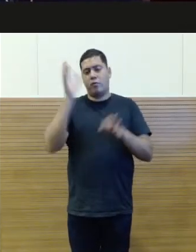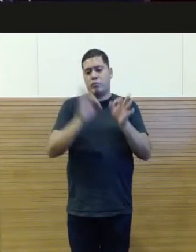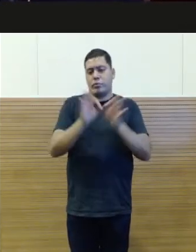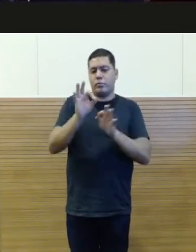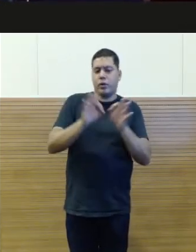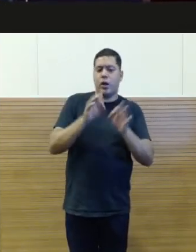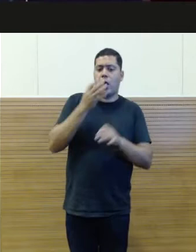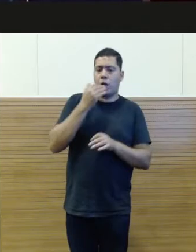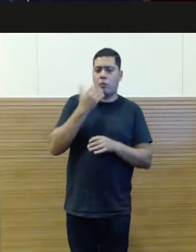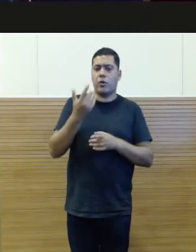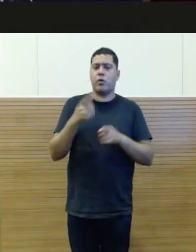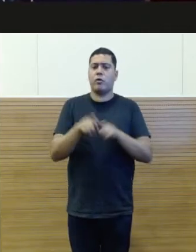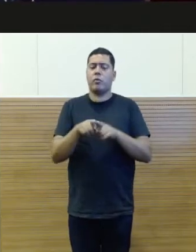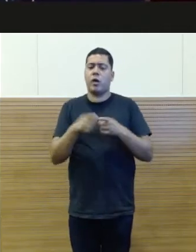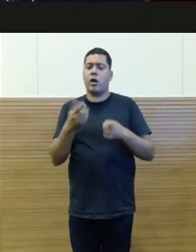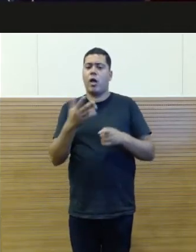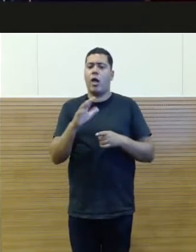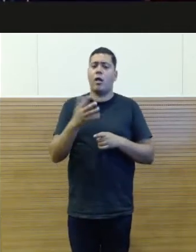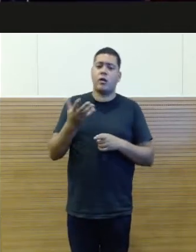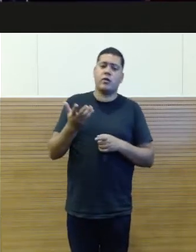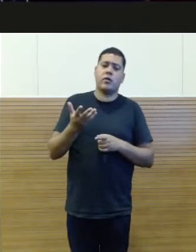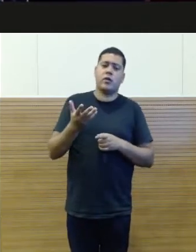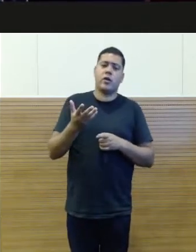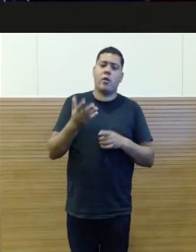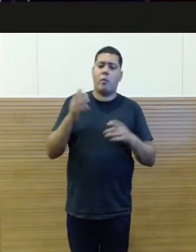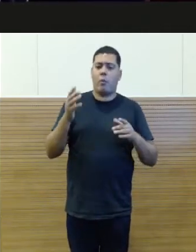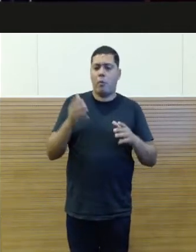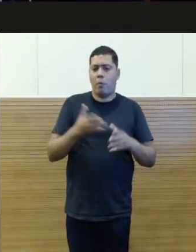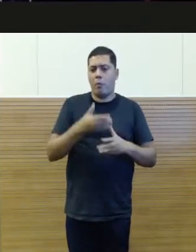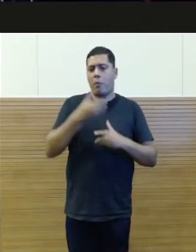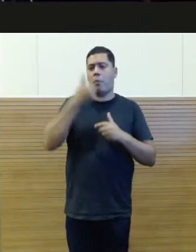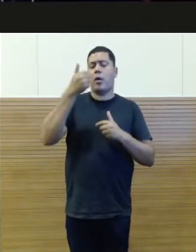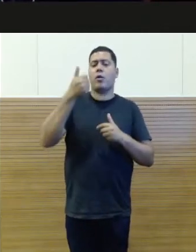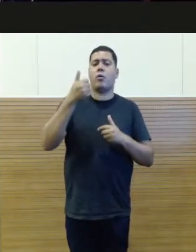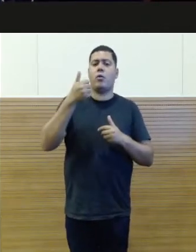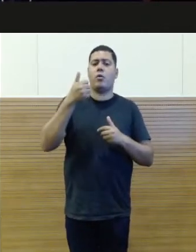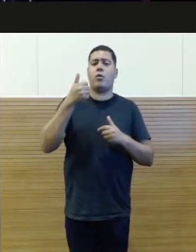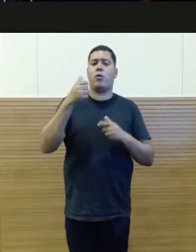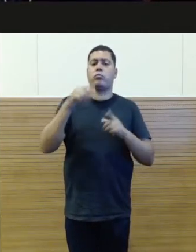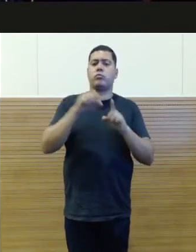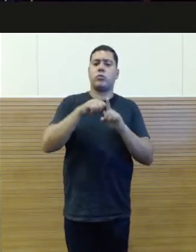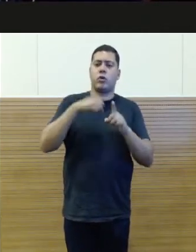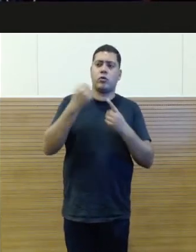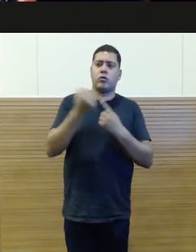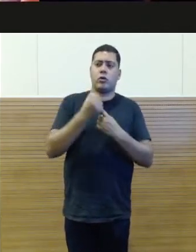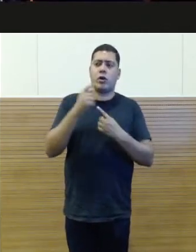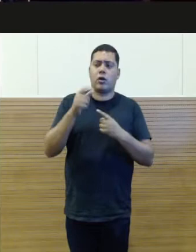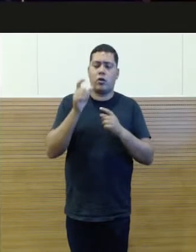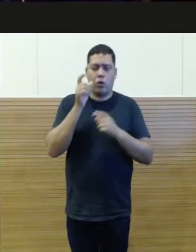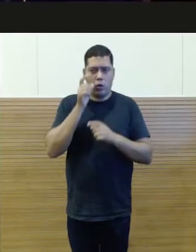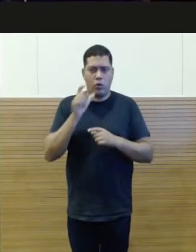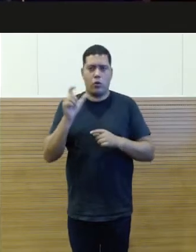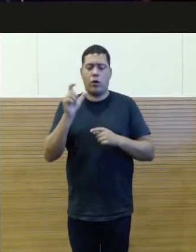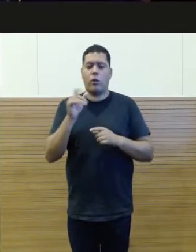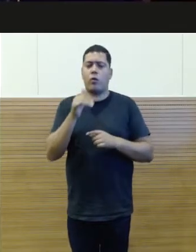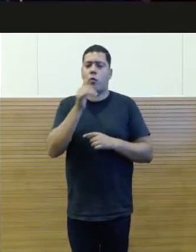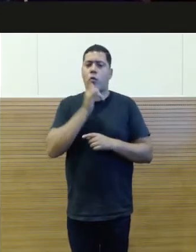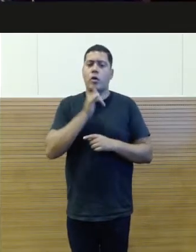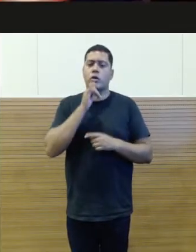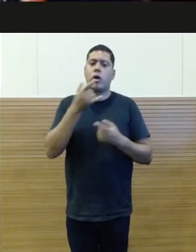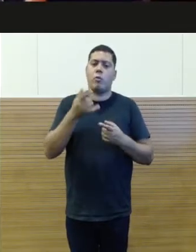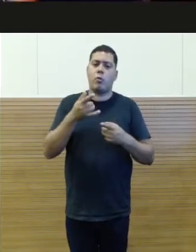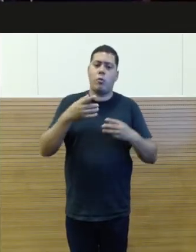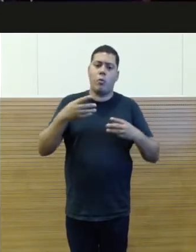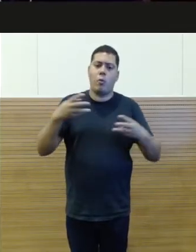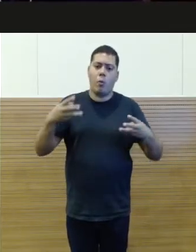alimentos e, às vezes, para aprimorar as propriedades sensoriais desses alimentos. Exemplos, o